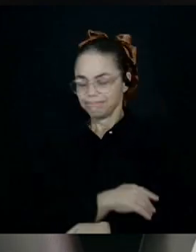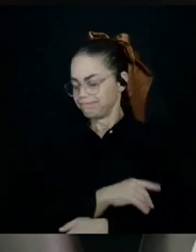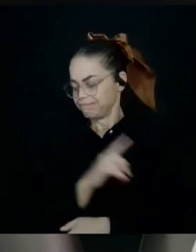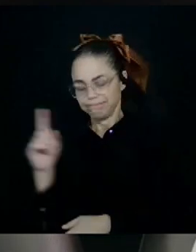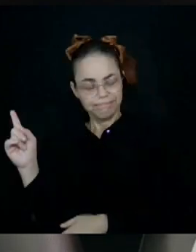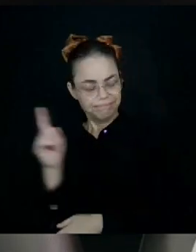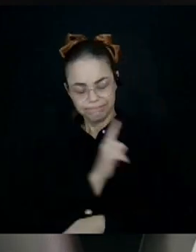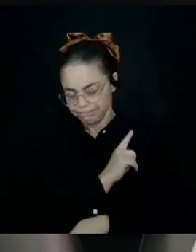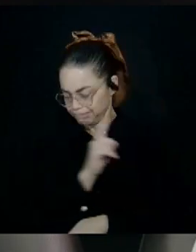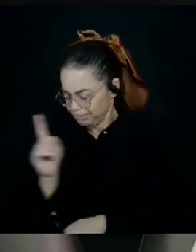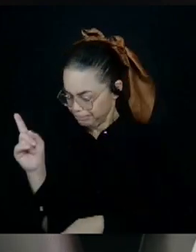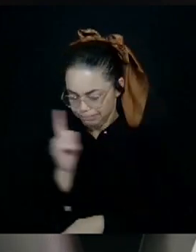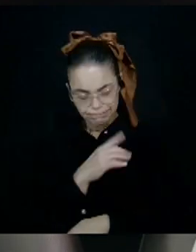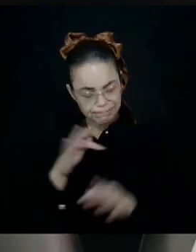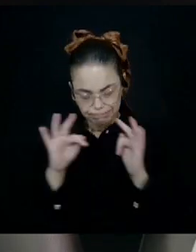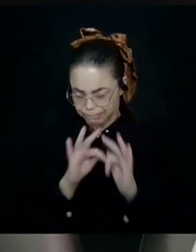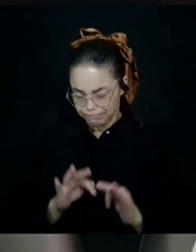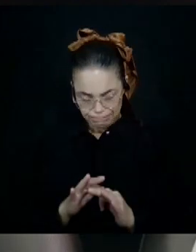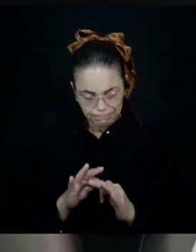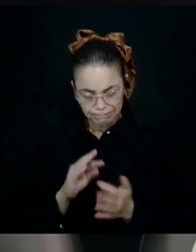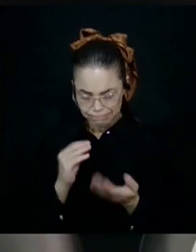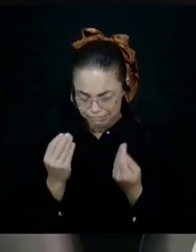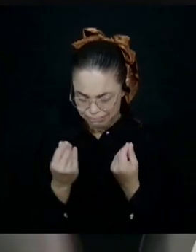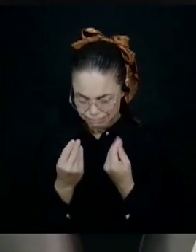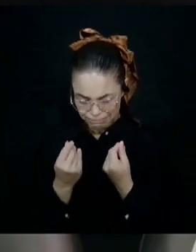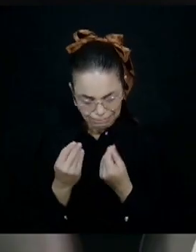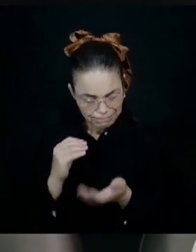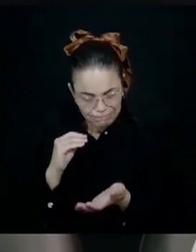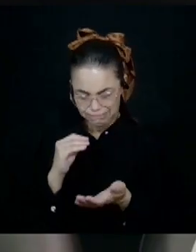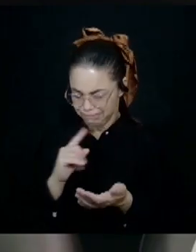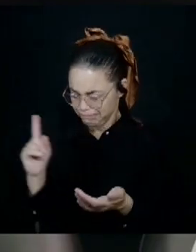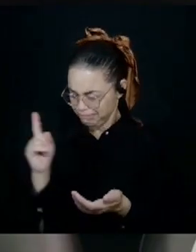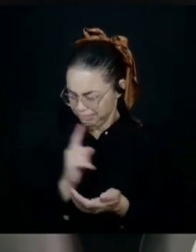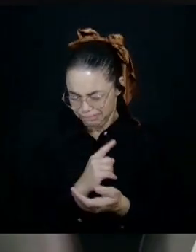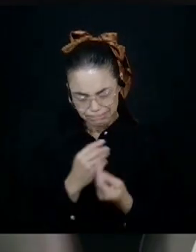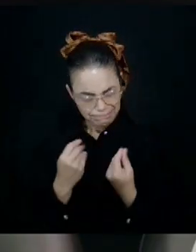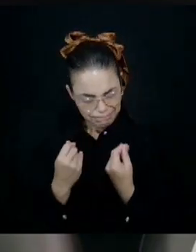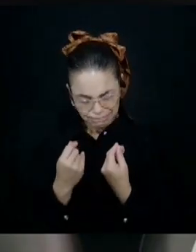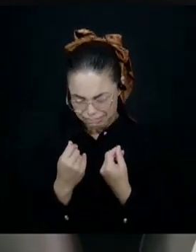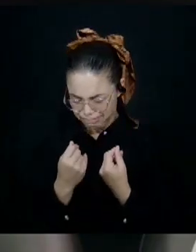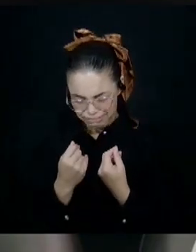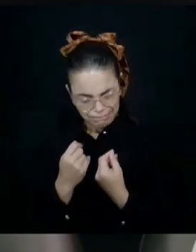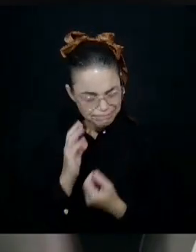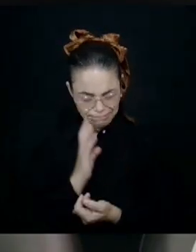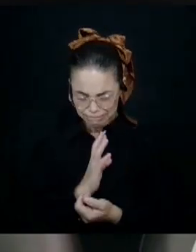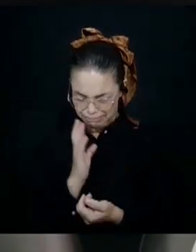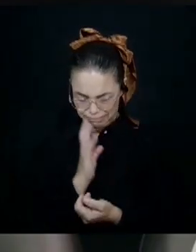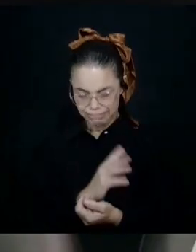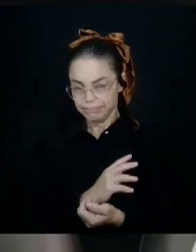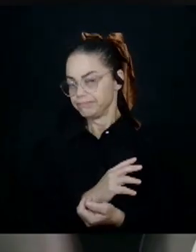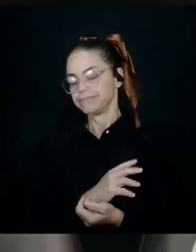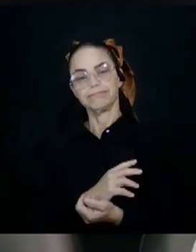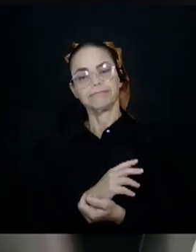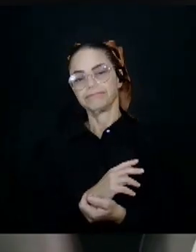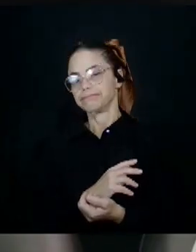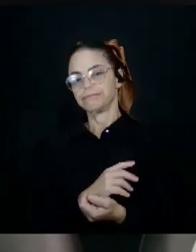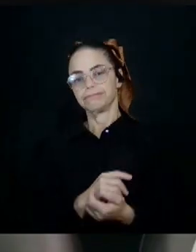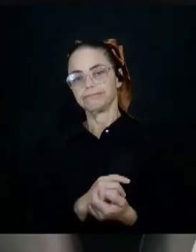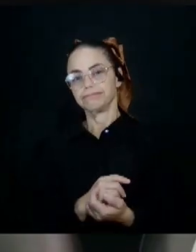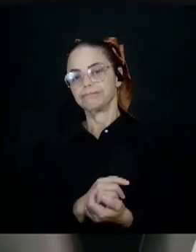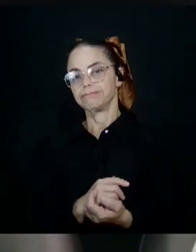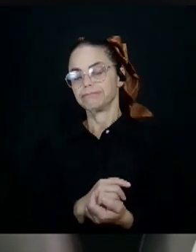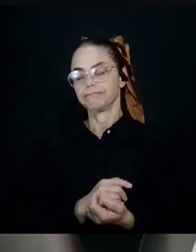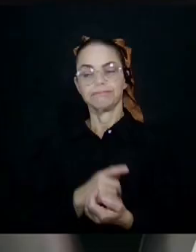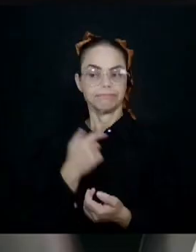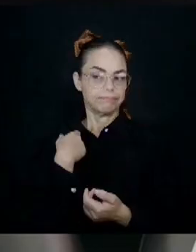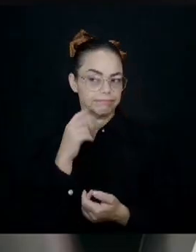estou. Tem algo aqui faltando, eu não tô bem, não tem algo. Então, vou definir, vou entender o